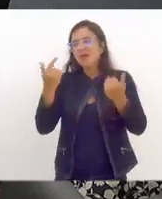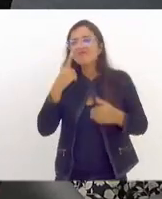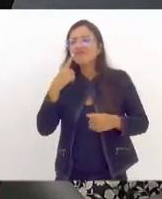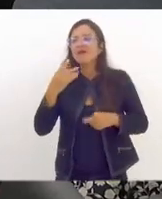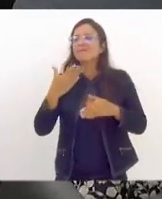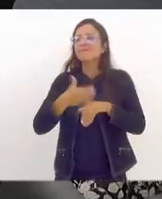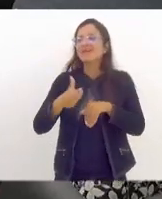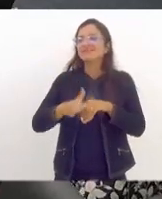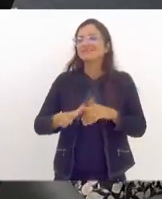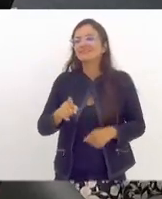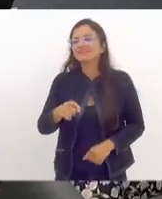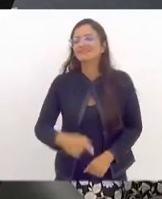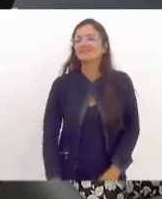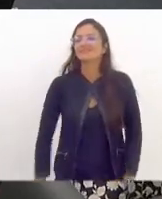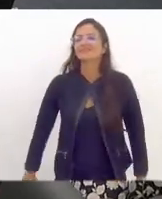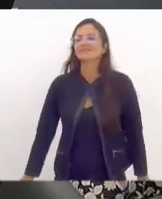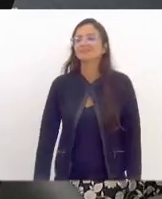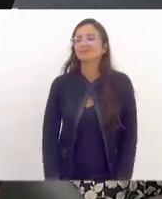né